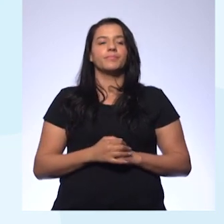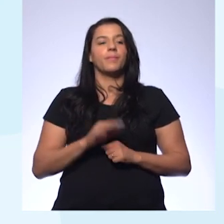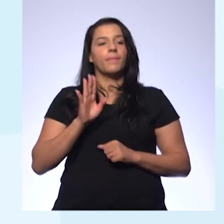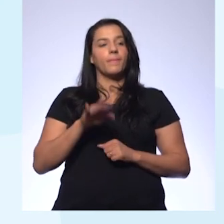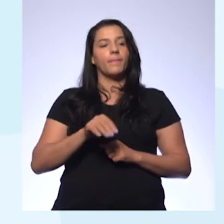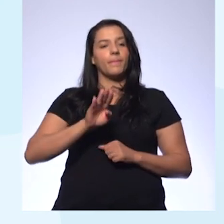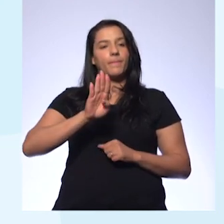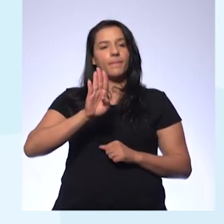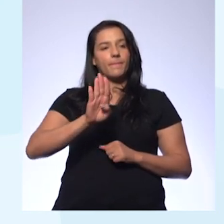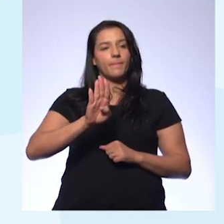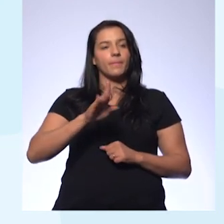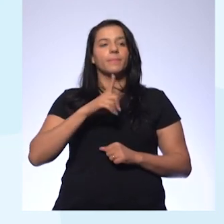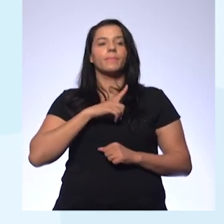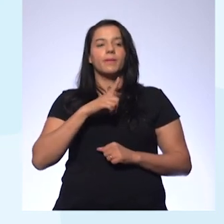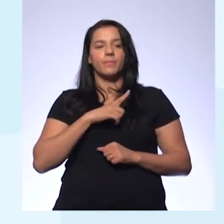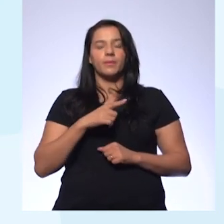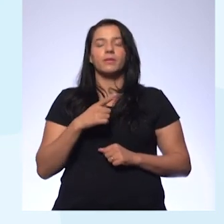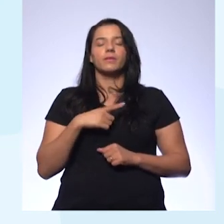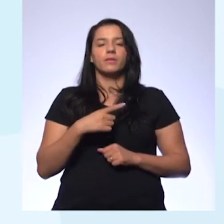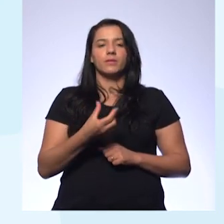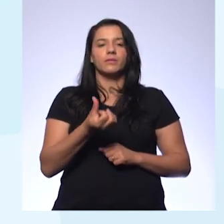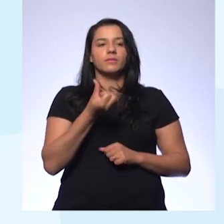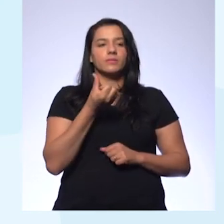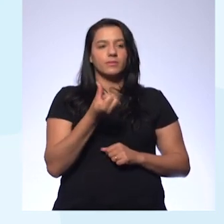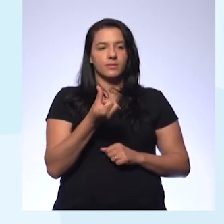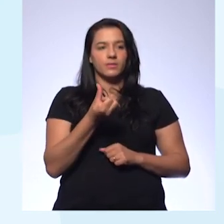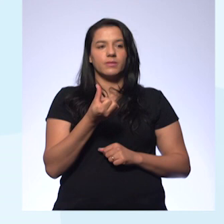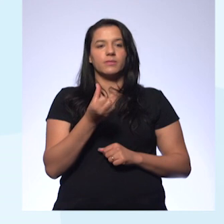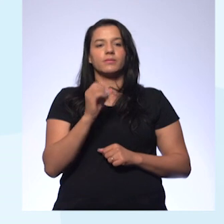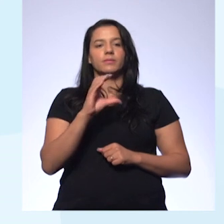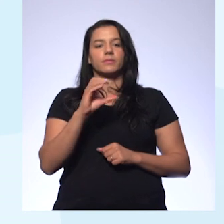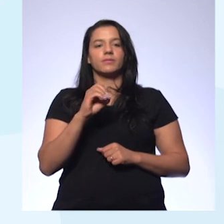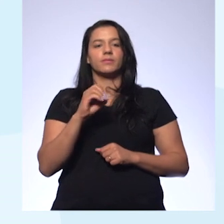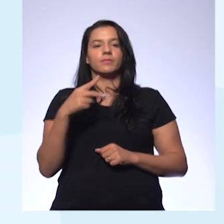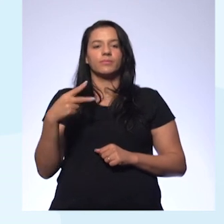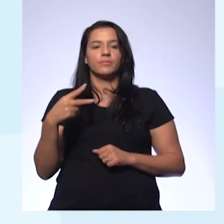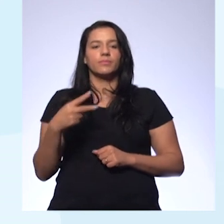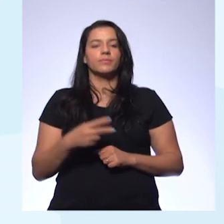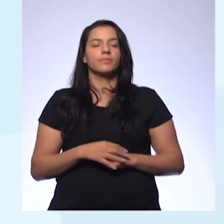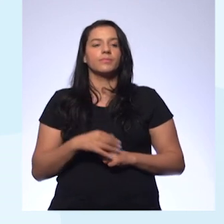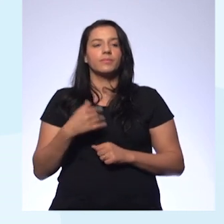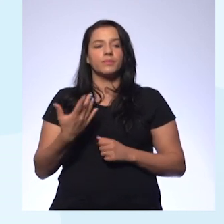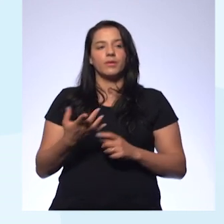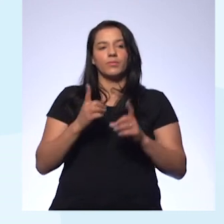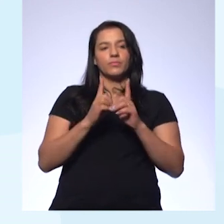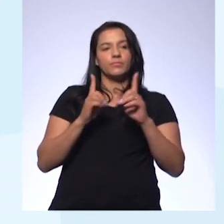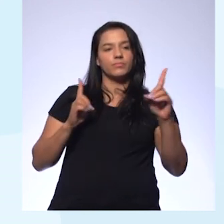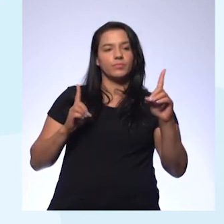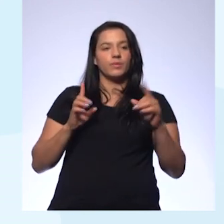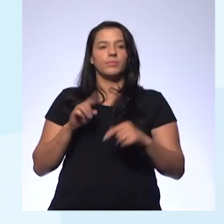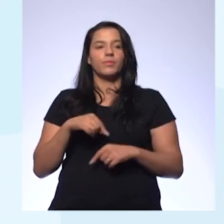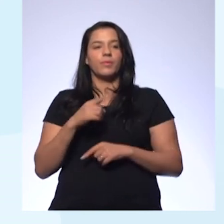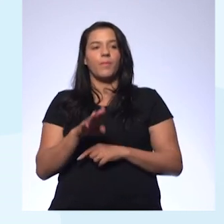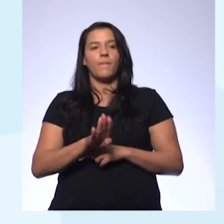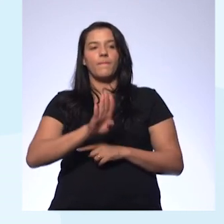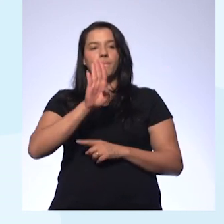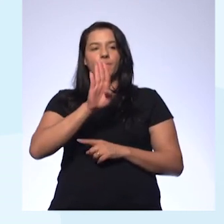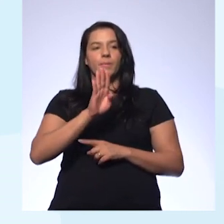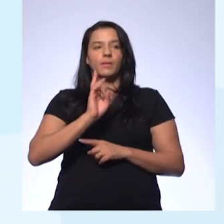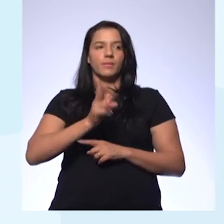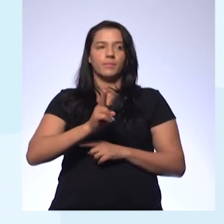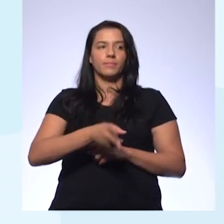B também tem 6 carbonos, só que ele está no 4, ele está mais afastado. Então, entre o B e o D, o B é